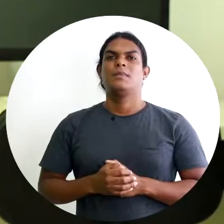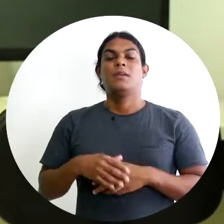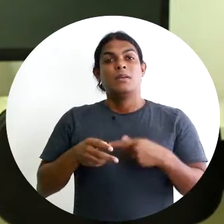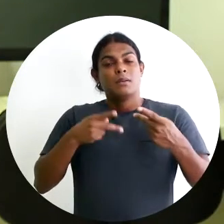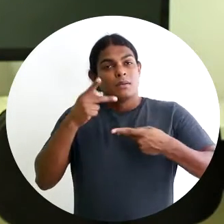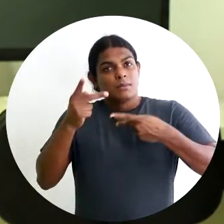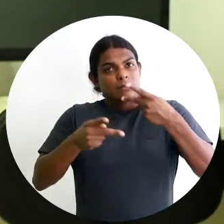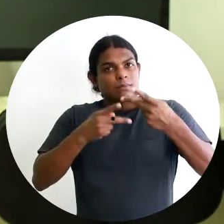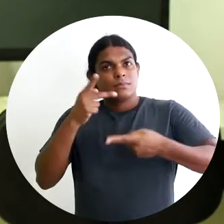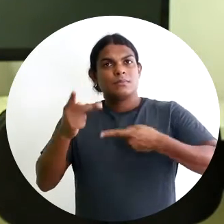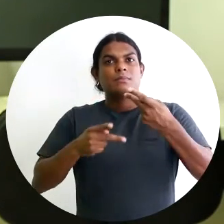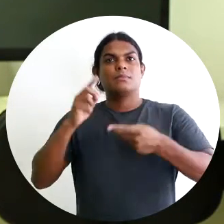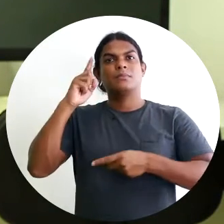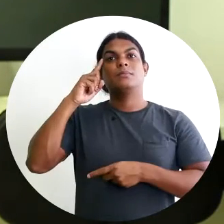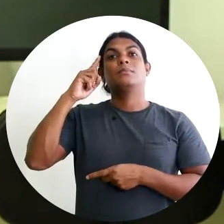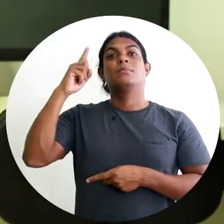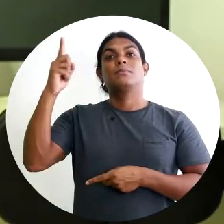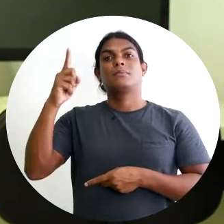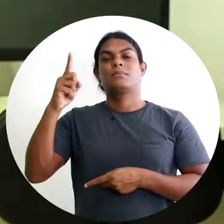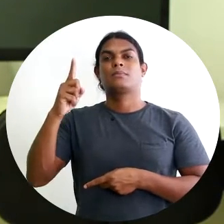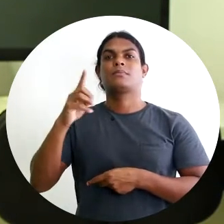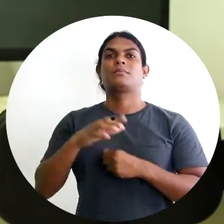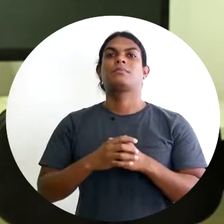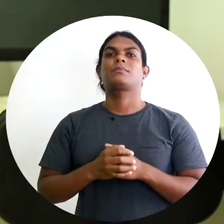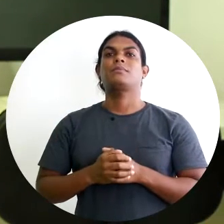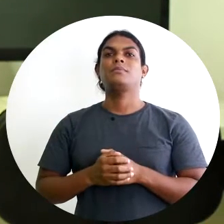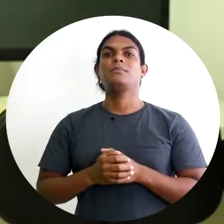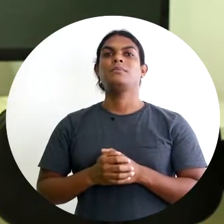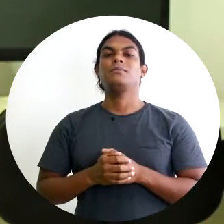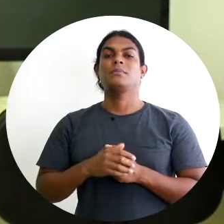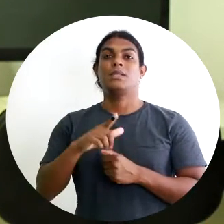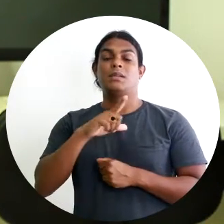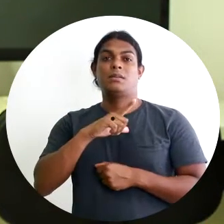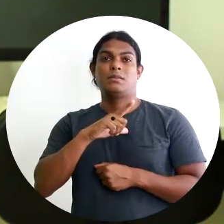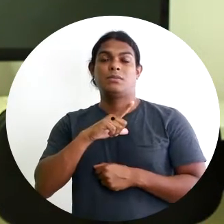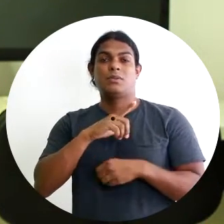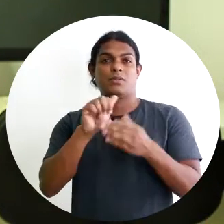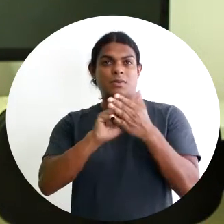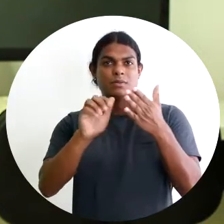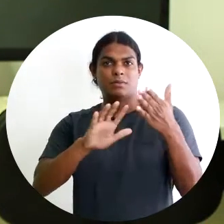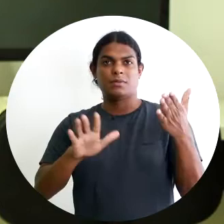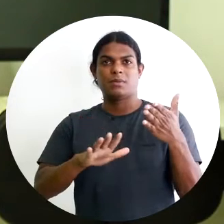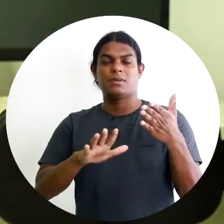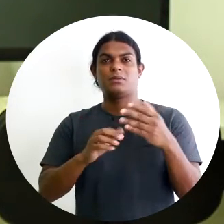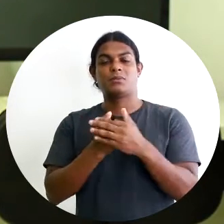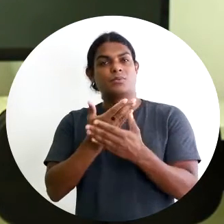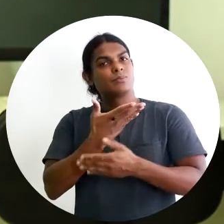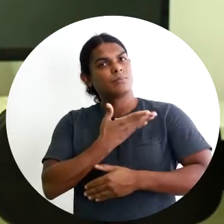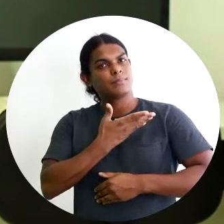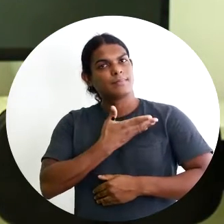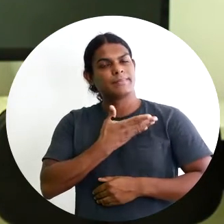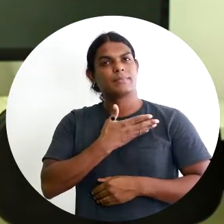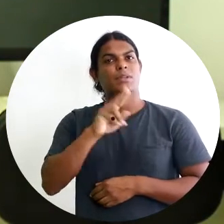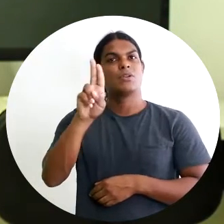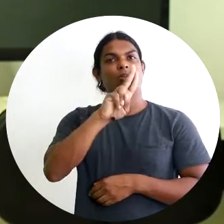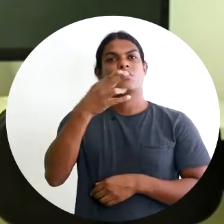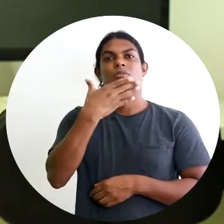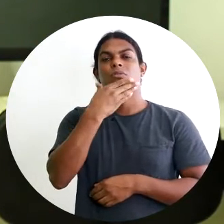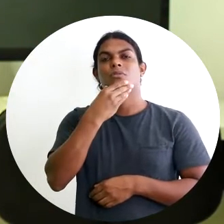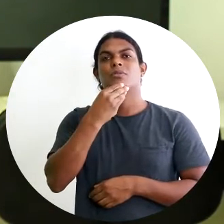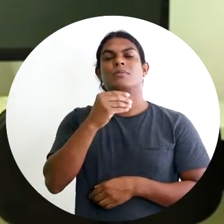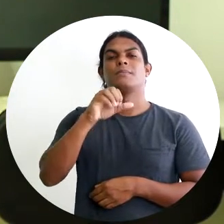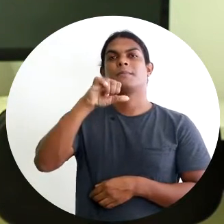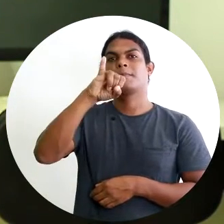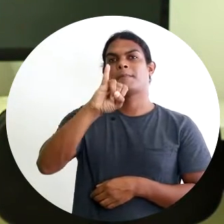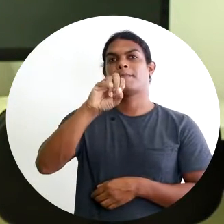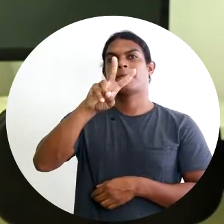que eu tive de um espaço cultural acessível, de uma atividade com um amigo chamado Ivanilton. Esse meu